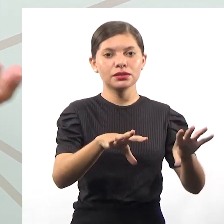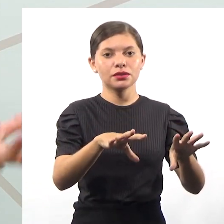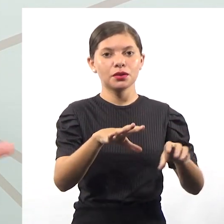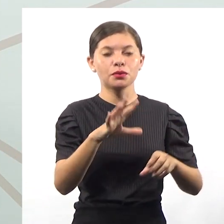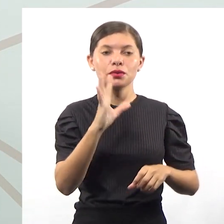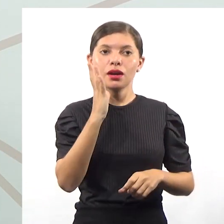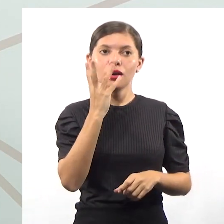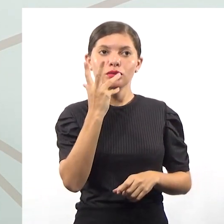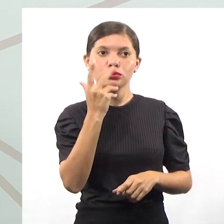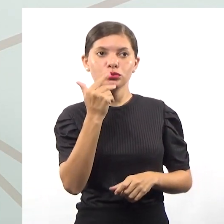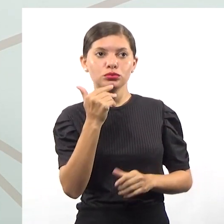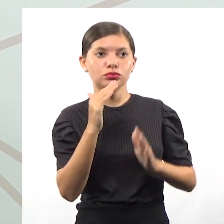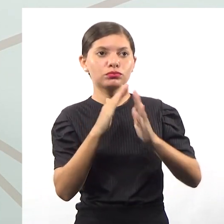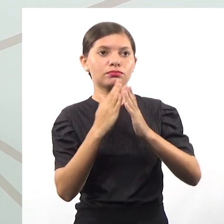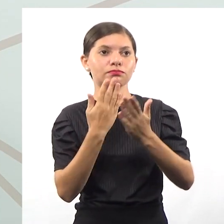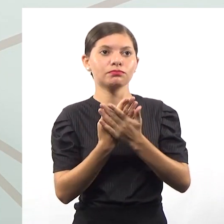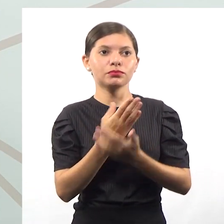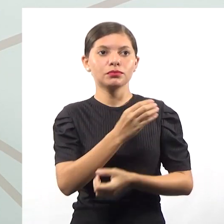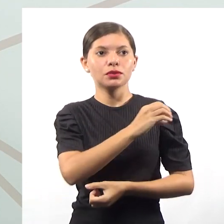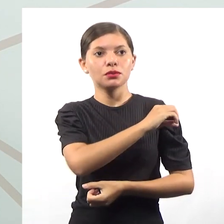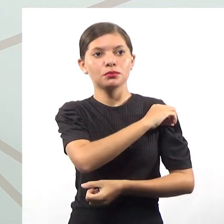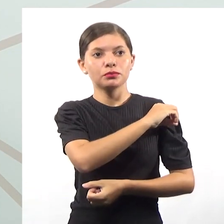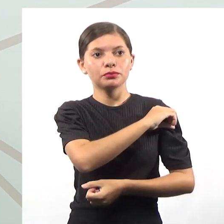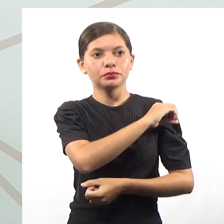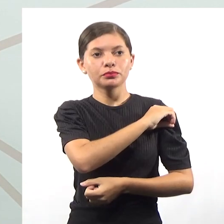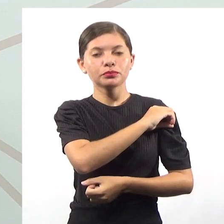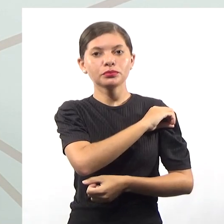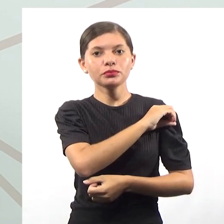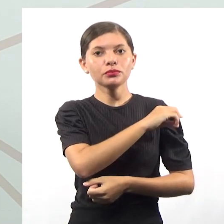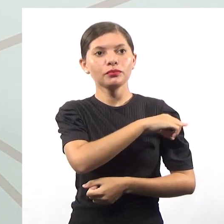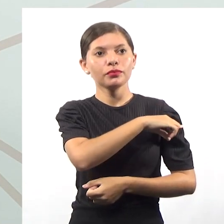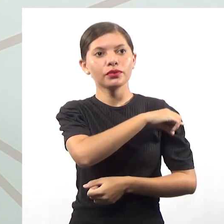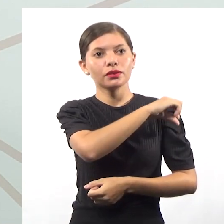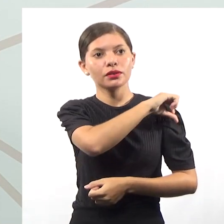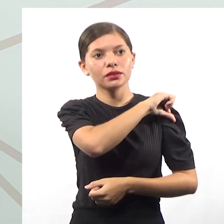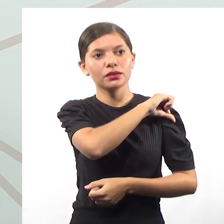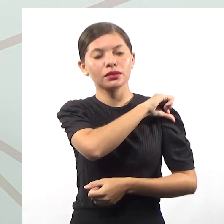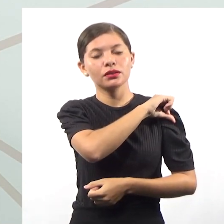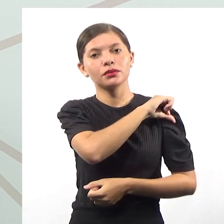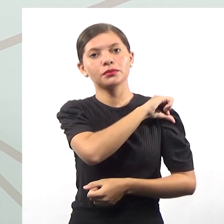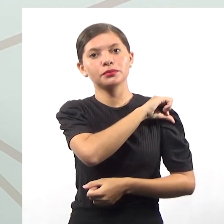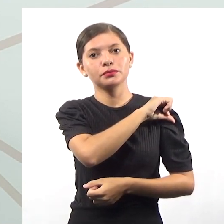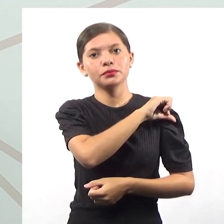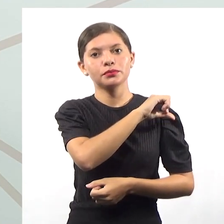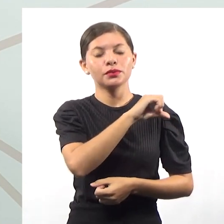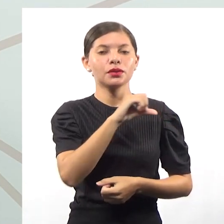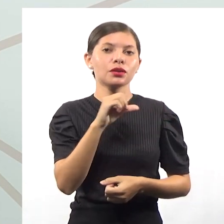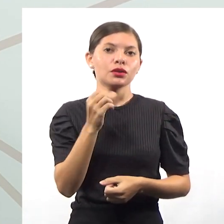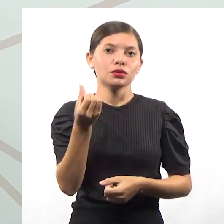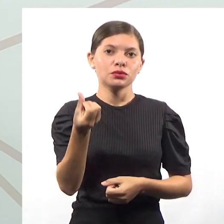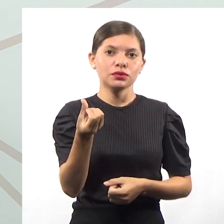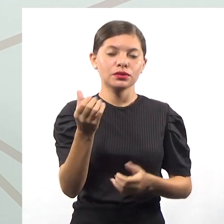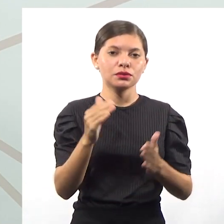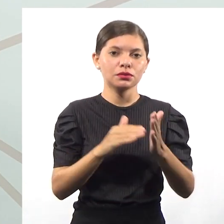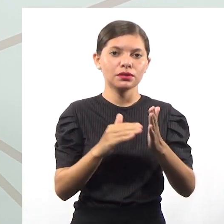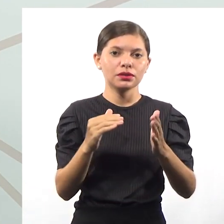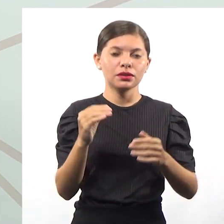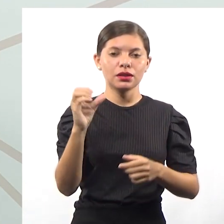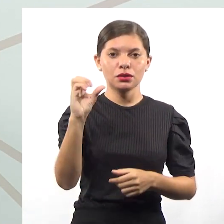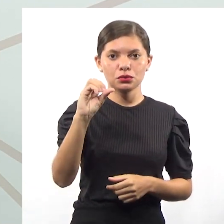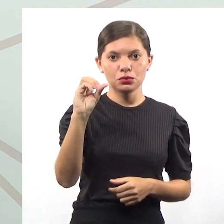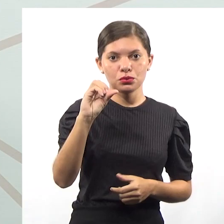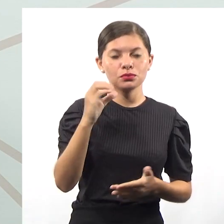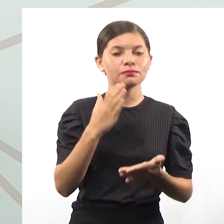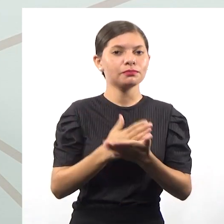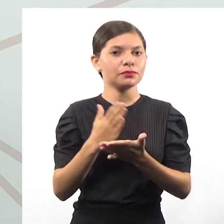é a creche e a pré-escola, e no ensino fundamental 1, que é do 1º ao 5º ano. Do 6º ao 9º, a gente já vai ter